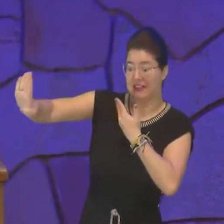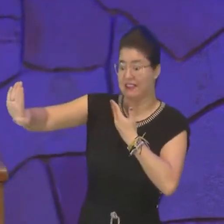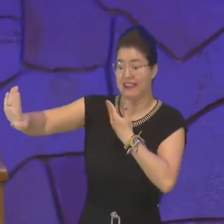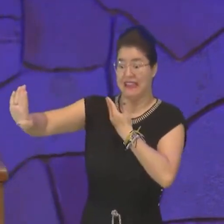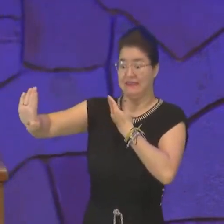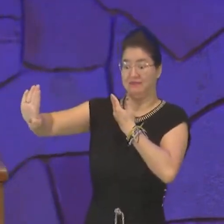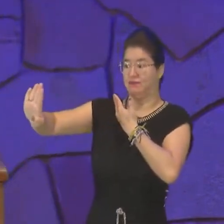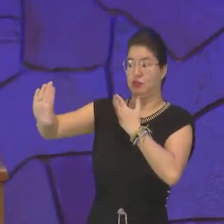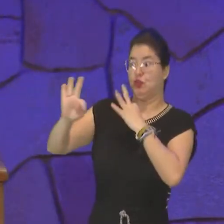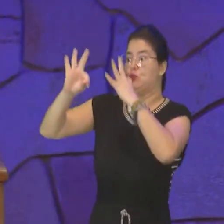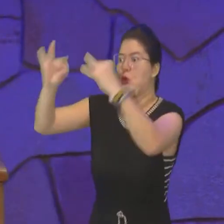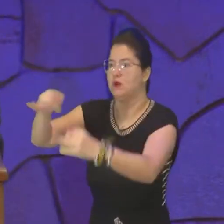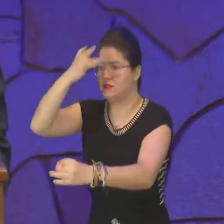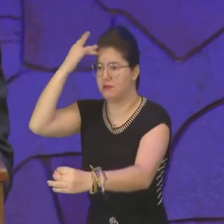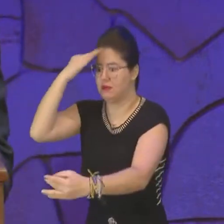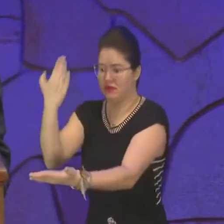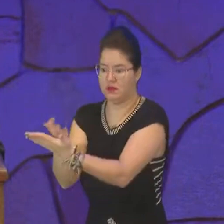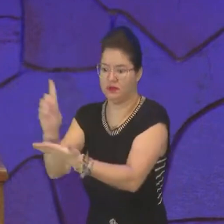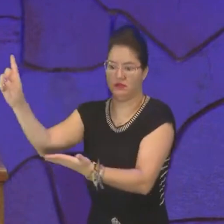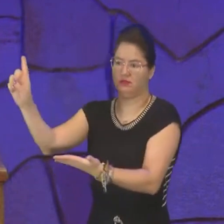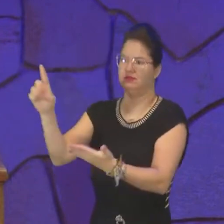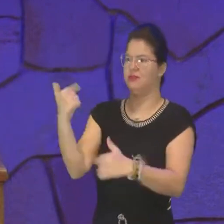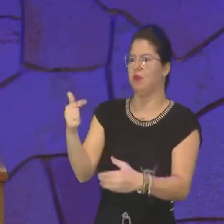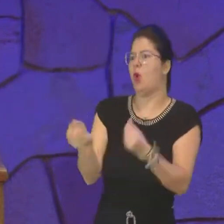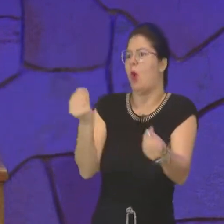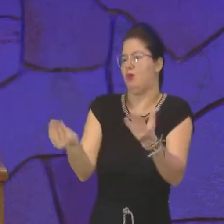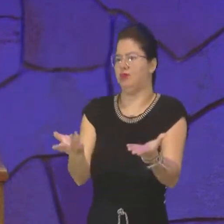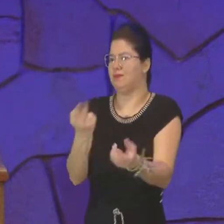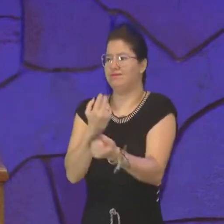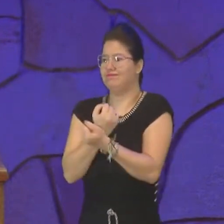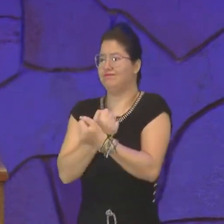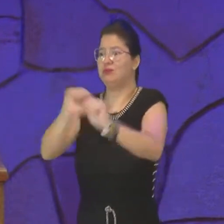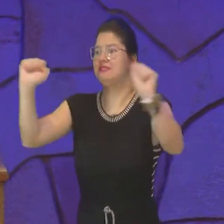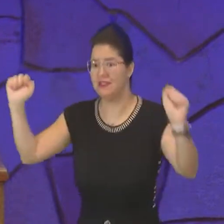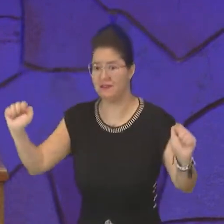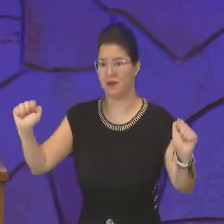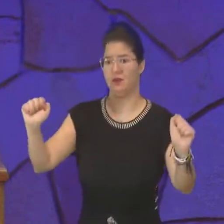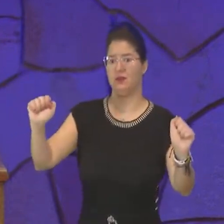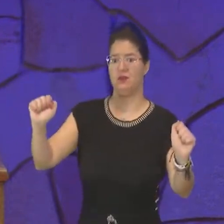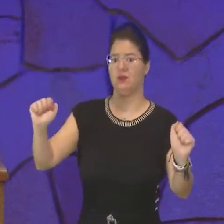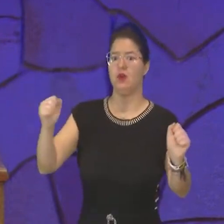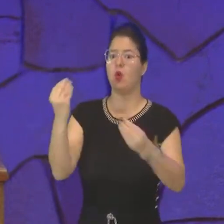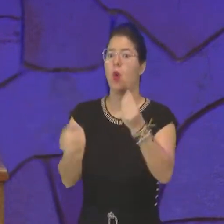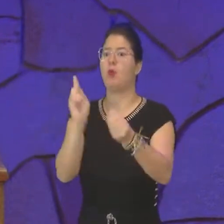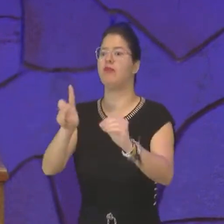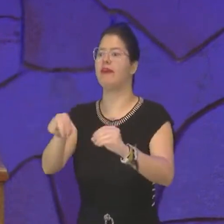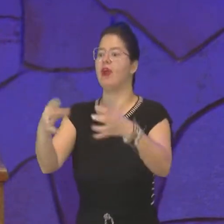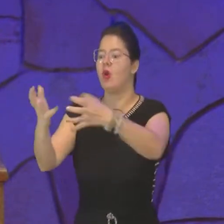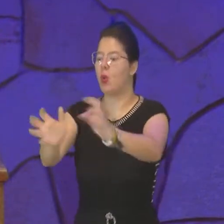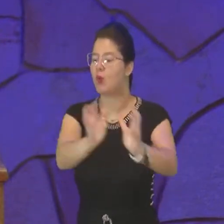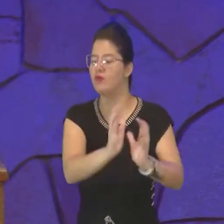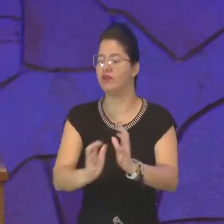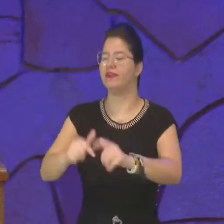caso fosse assim, seria necessário que nós jamais convivêssemos com as pessoas,